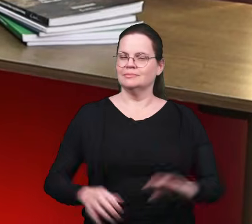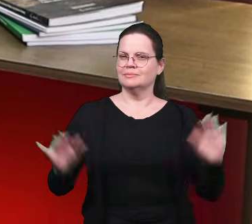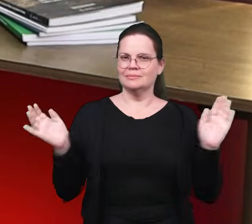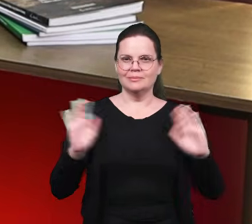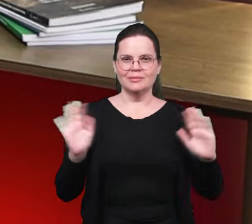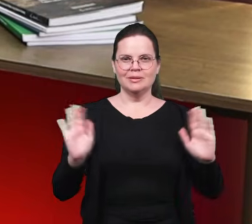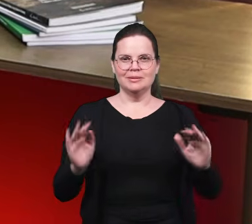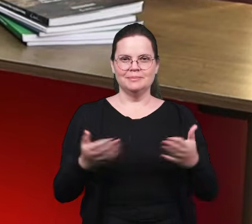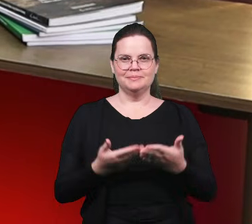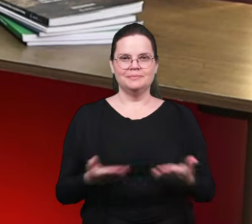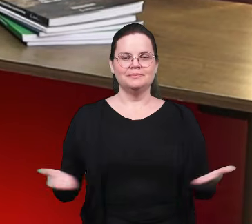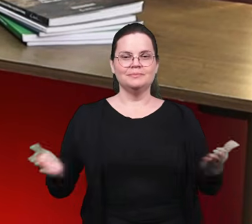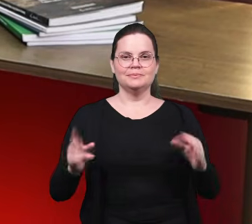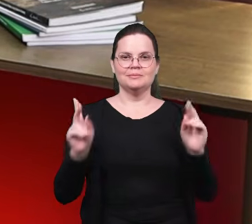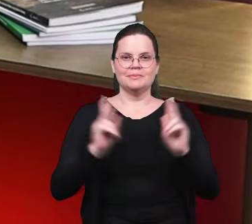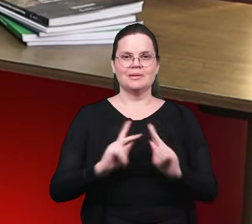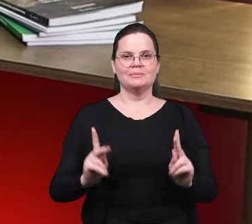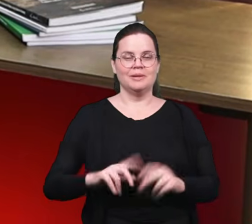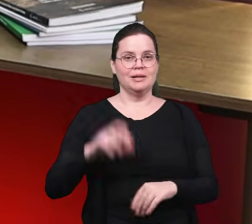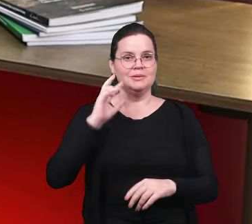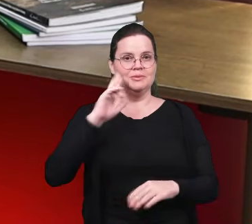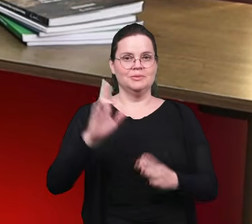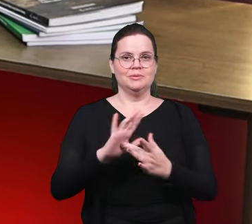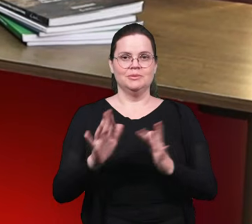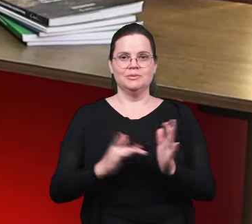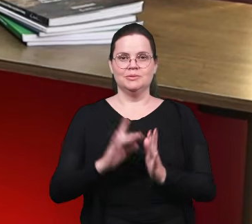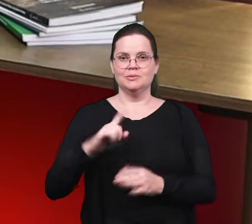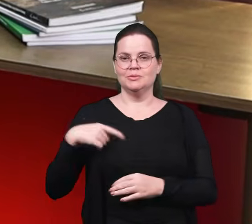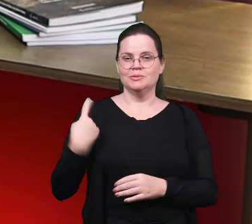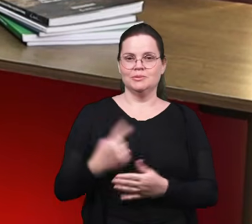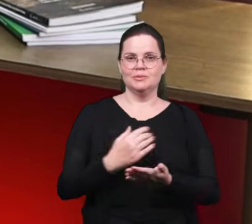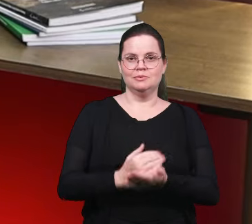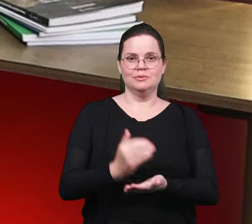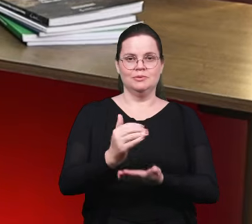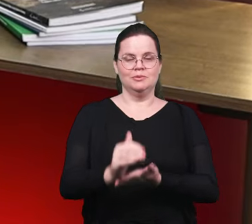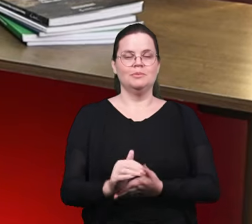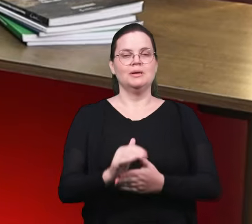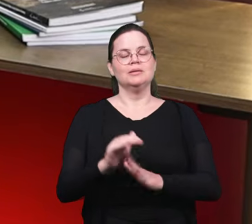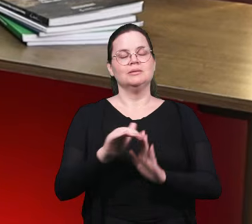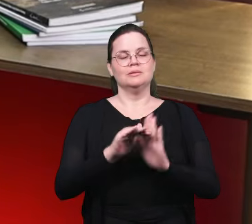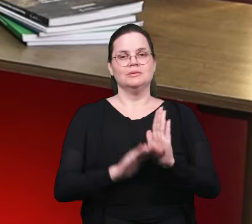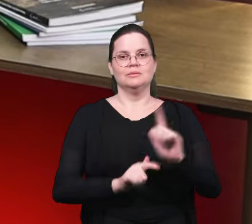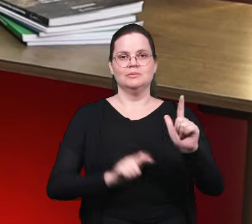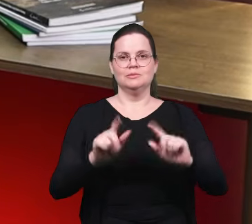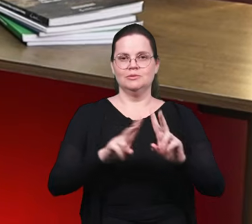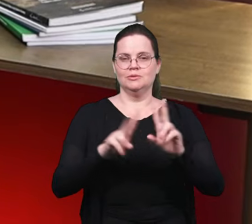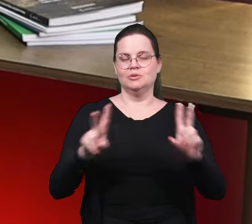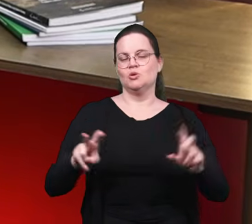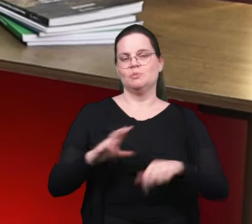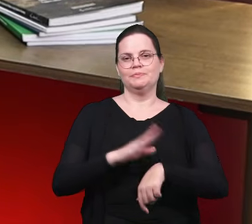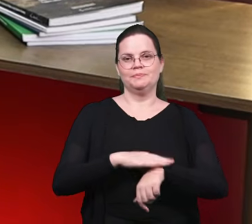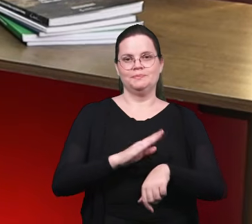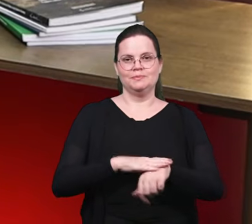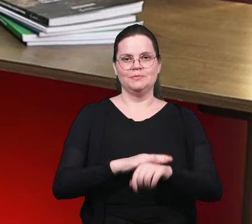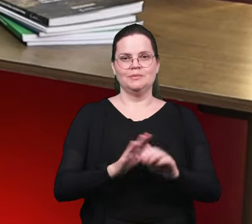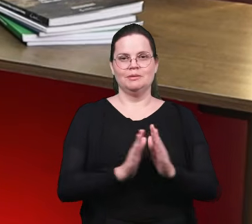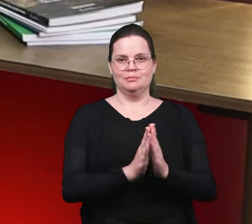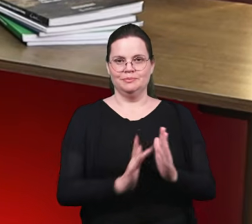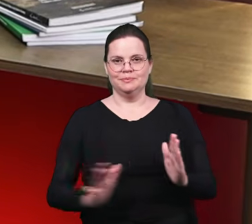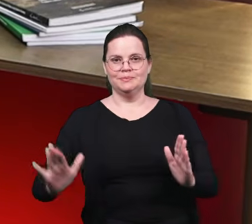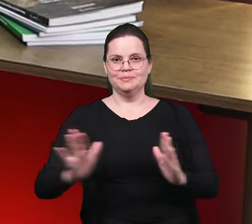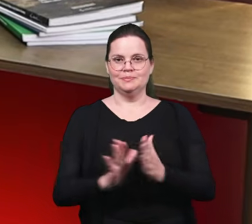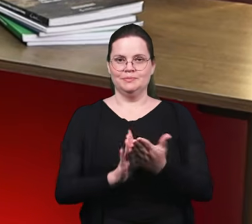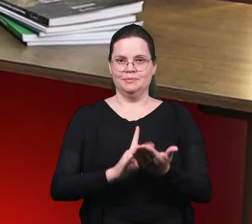Olá, a paz do Senhor Jesus. Nós estamos aqui com o nosso programa Cronologia Bíblica, Histórico e Profético da TV